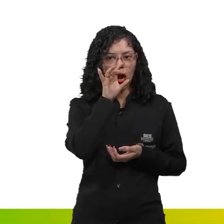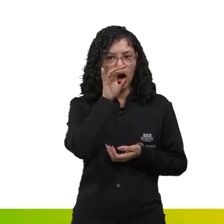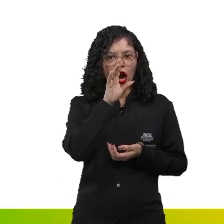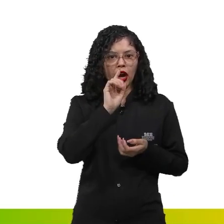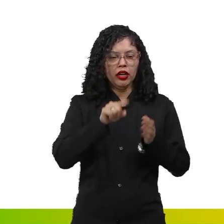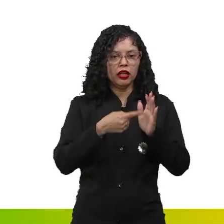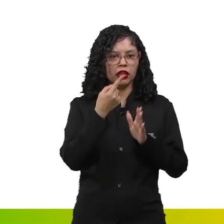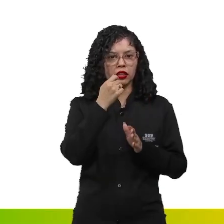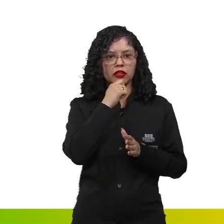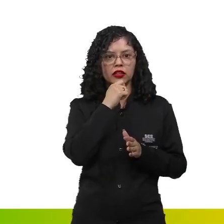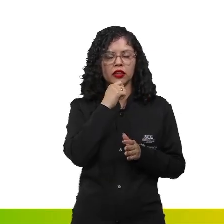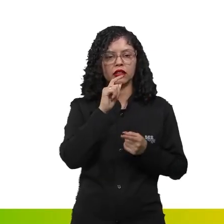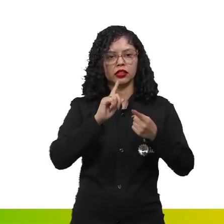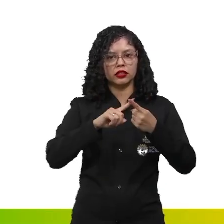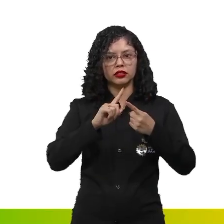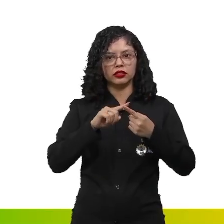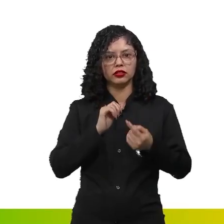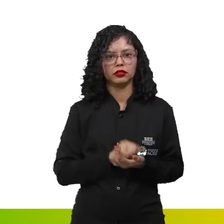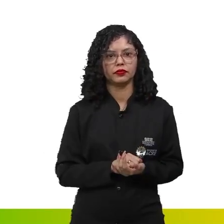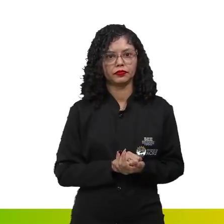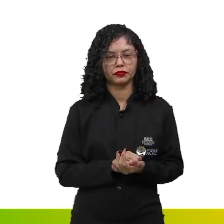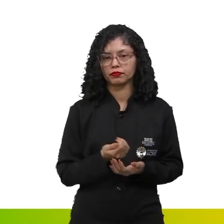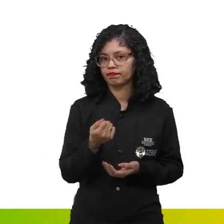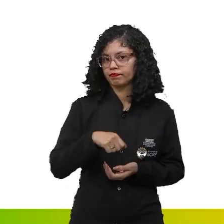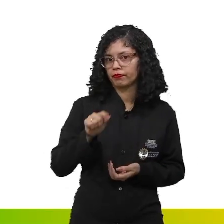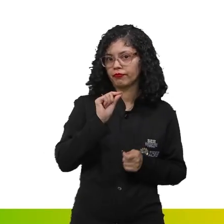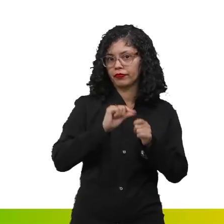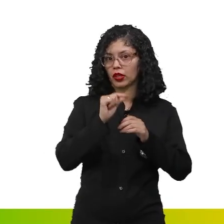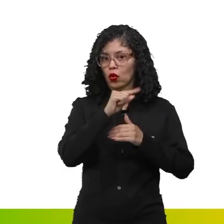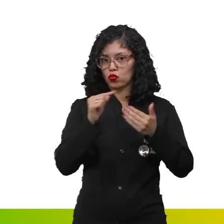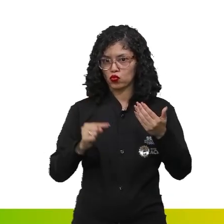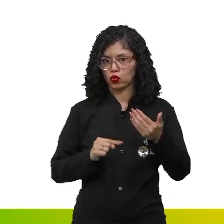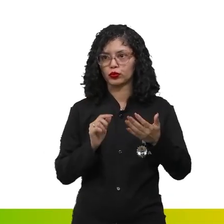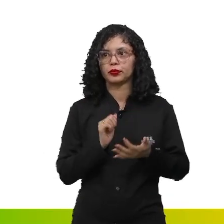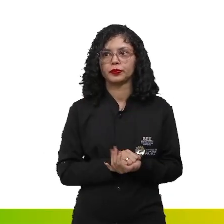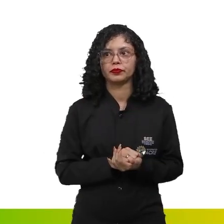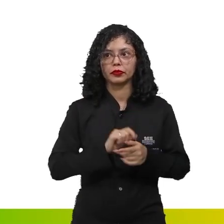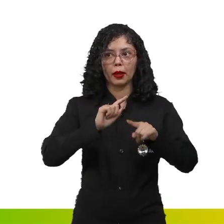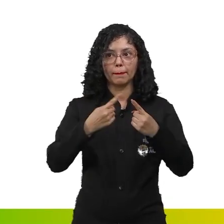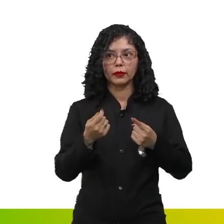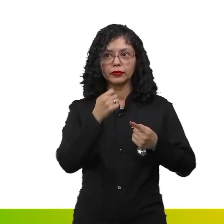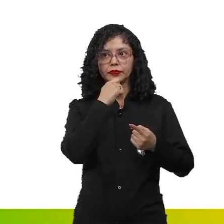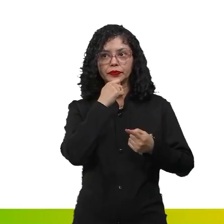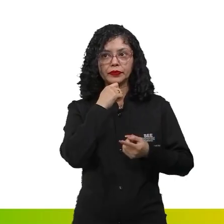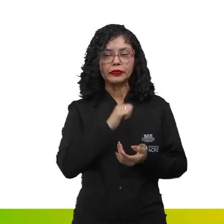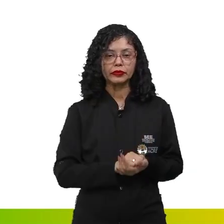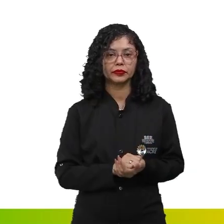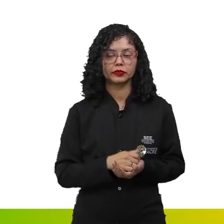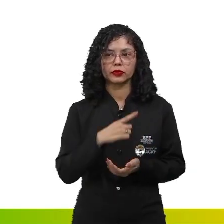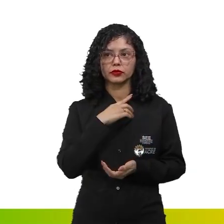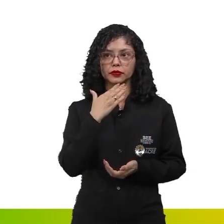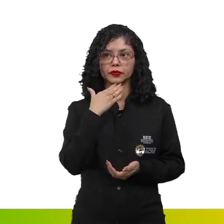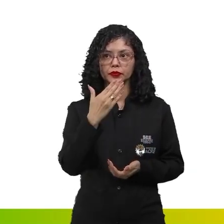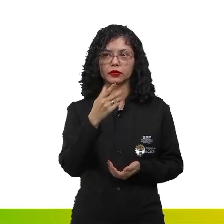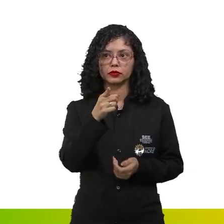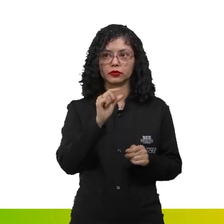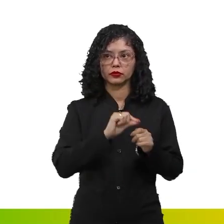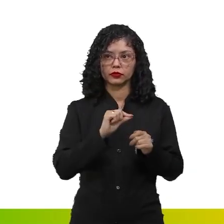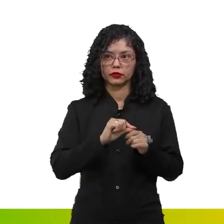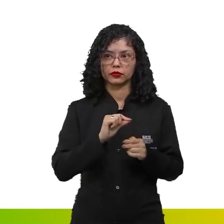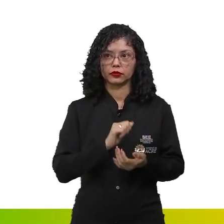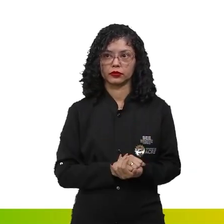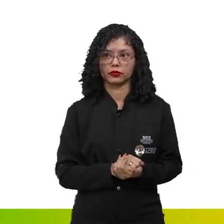do primeiro colocado. Não preciso fazer os demais, mas sugiro que você